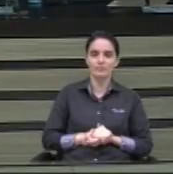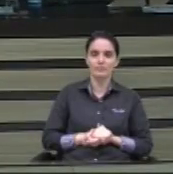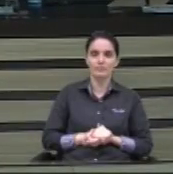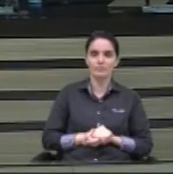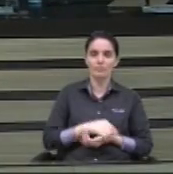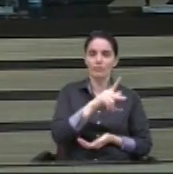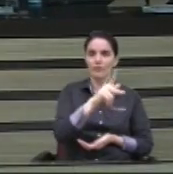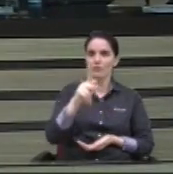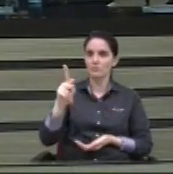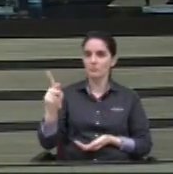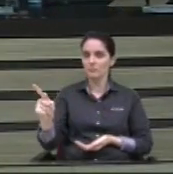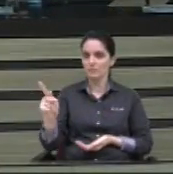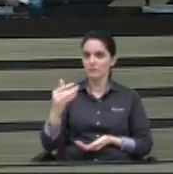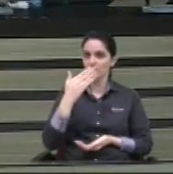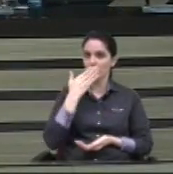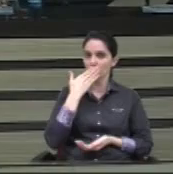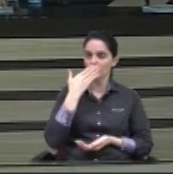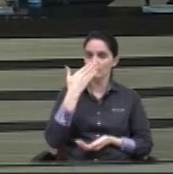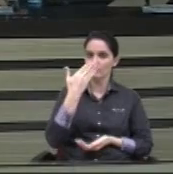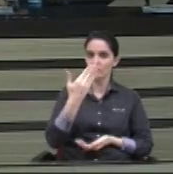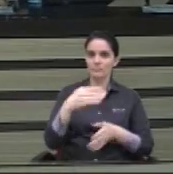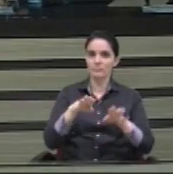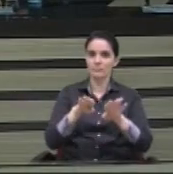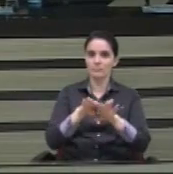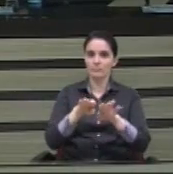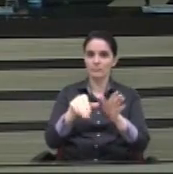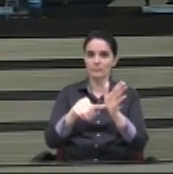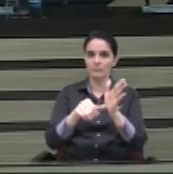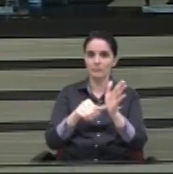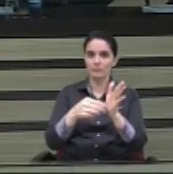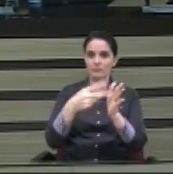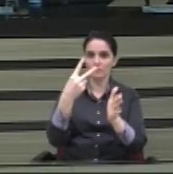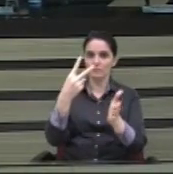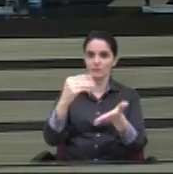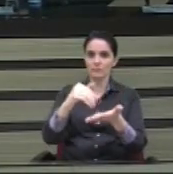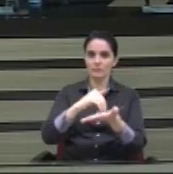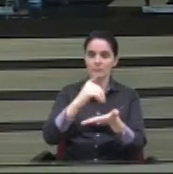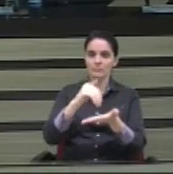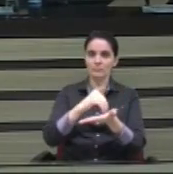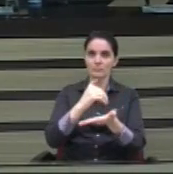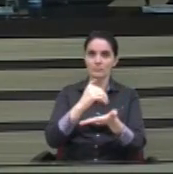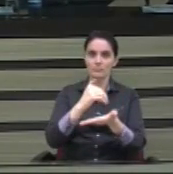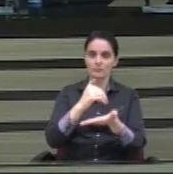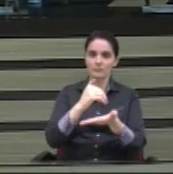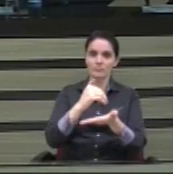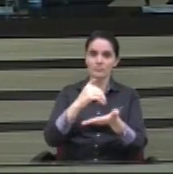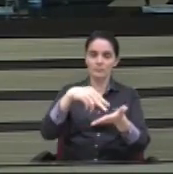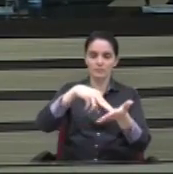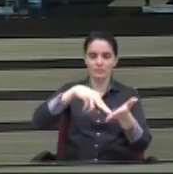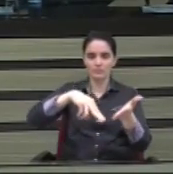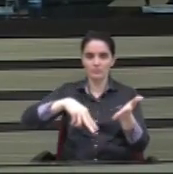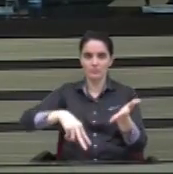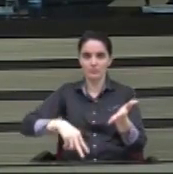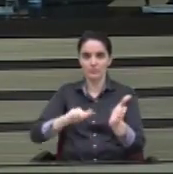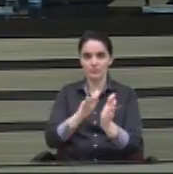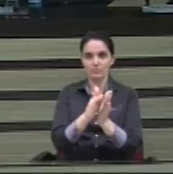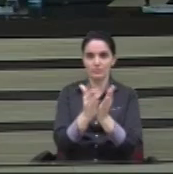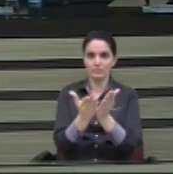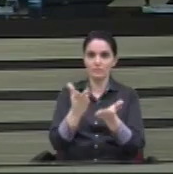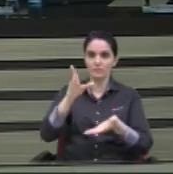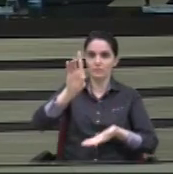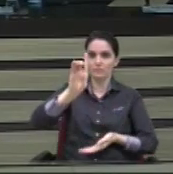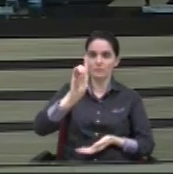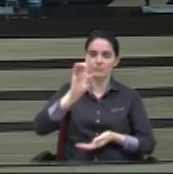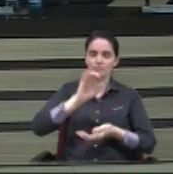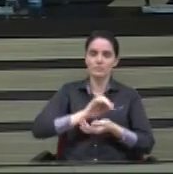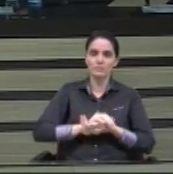Esta presidência solicita também a segunda secretária que proceda à leitura de um trecho da Bíblia